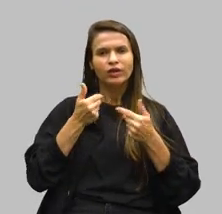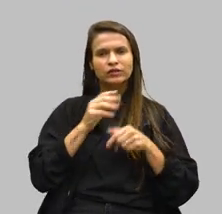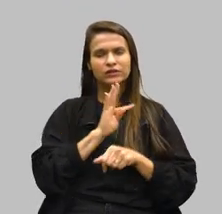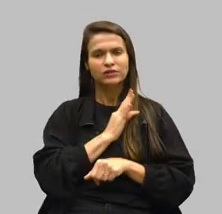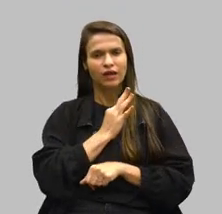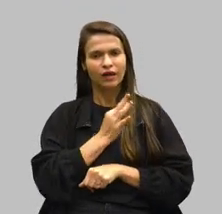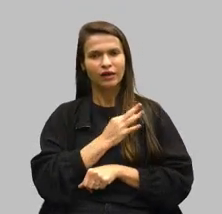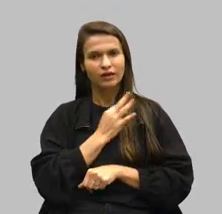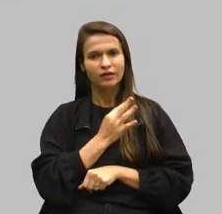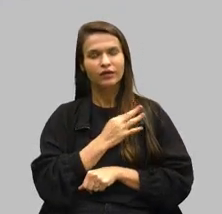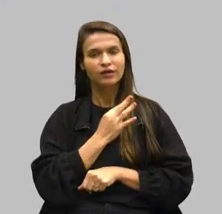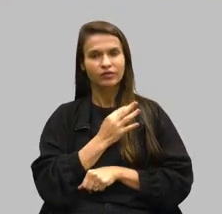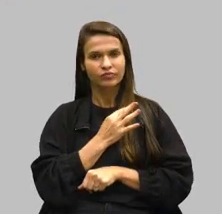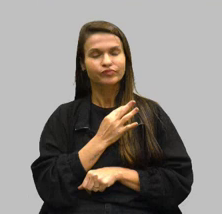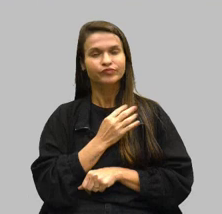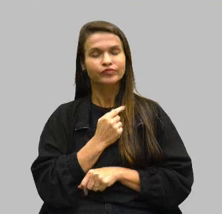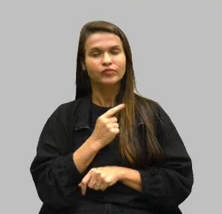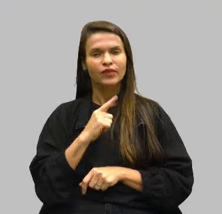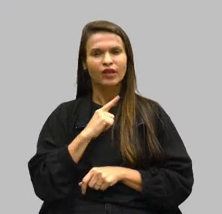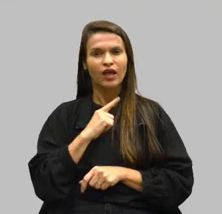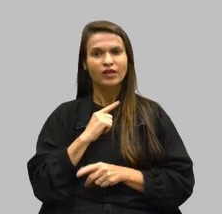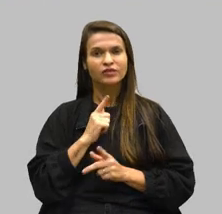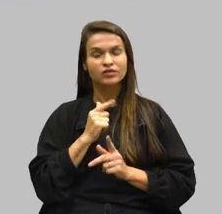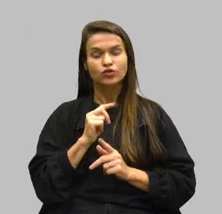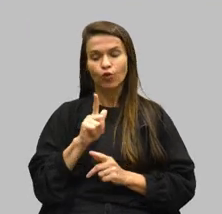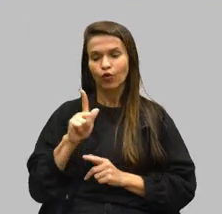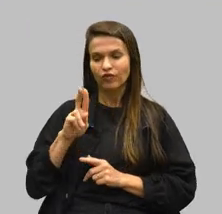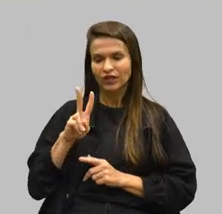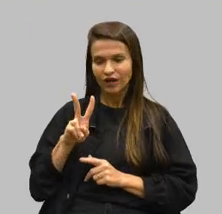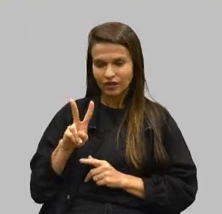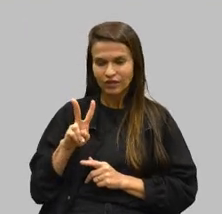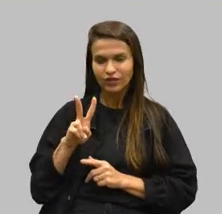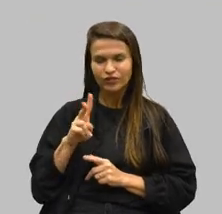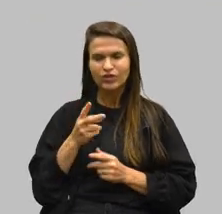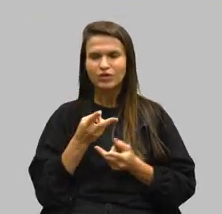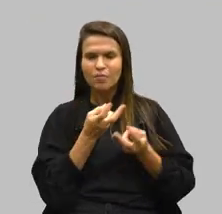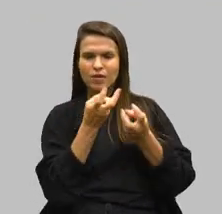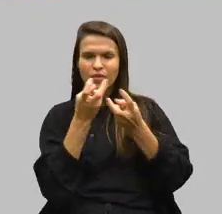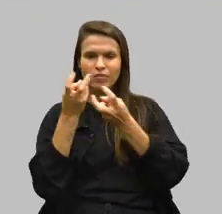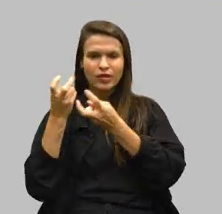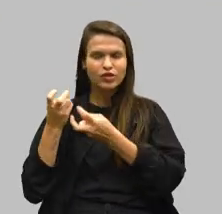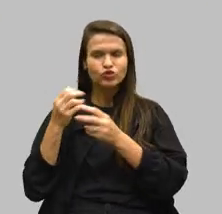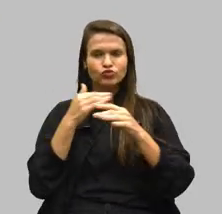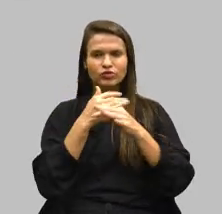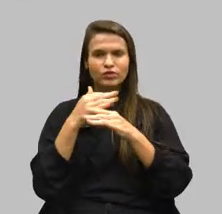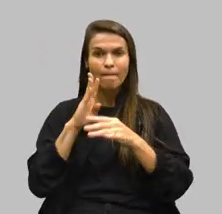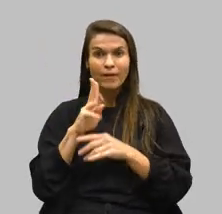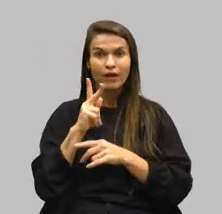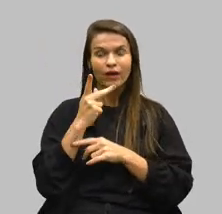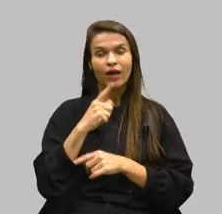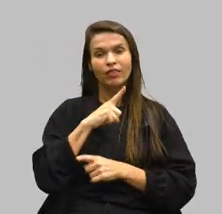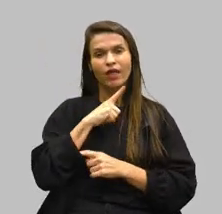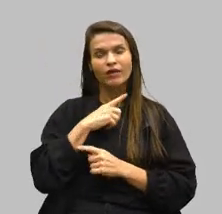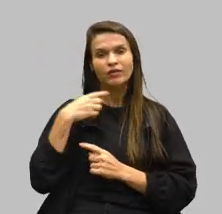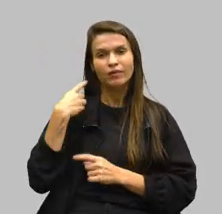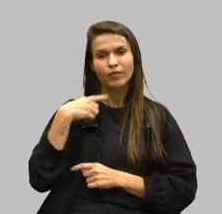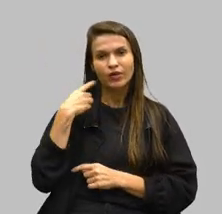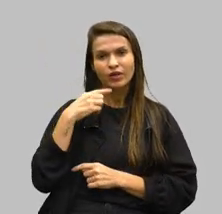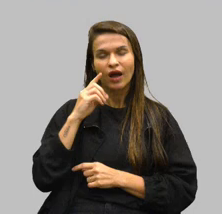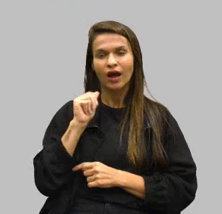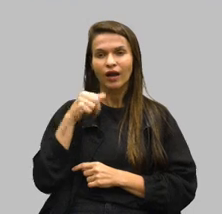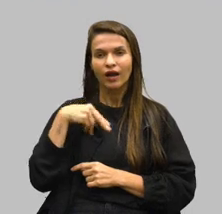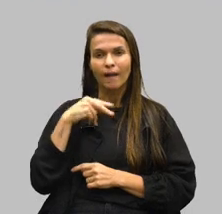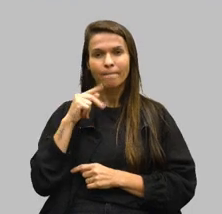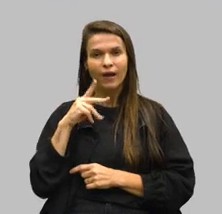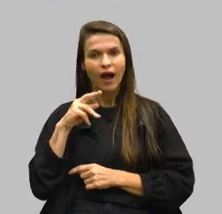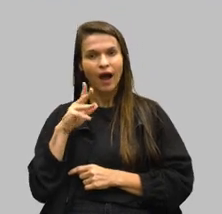e e e ter isso em Governador Valadares Mas também você vem nos grandes centros Belo Horizonte nós temos ali deputada Ana Paula Siqueira